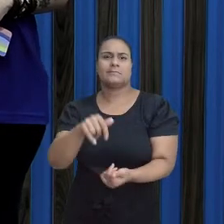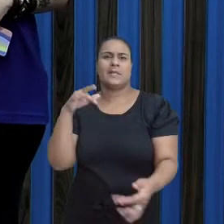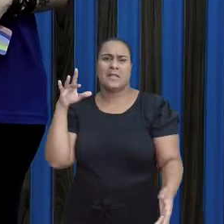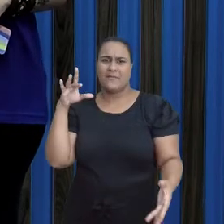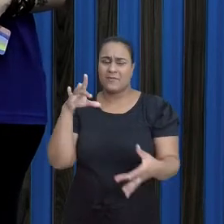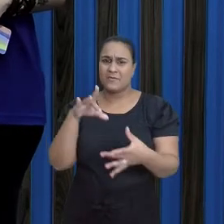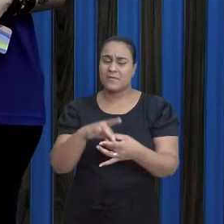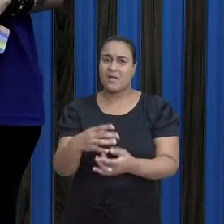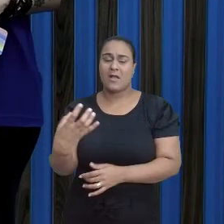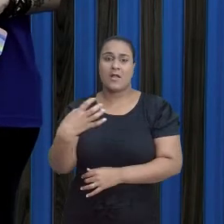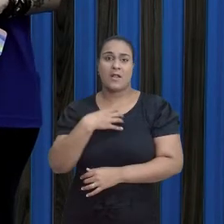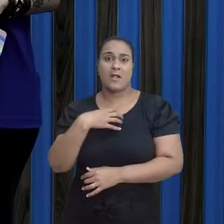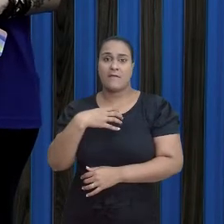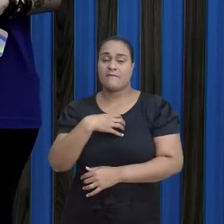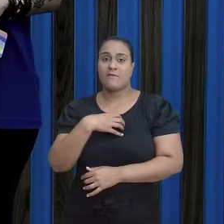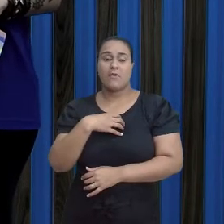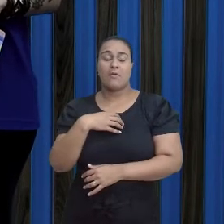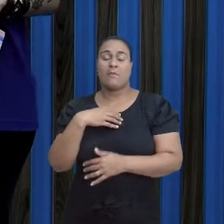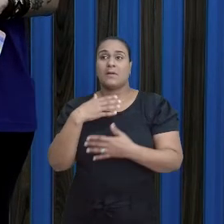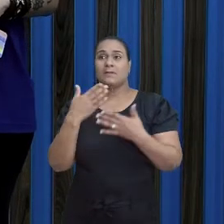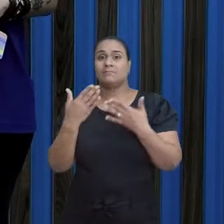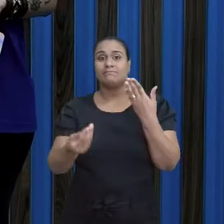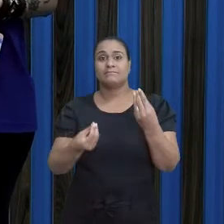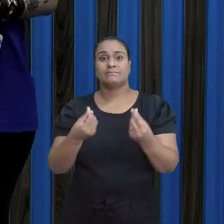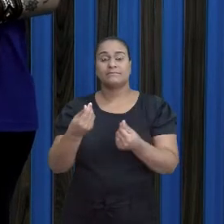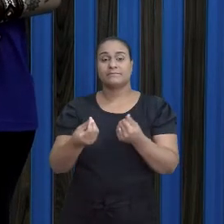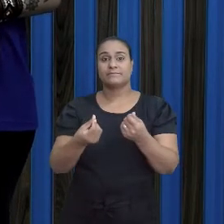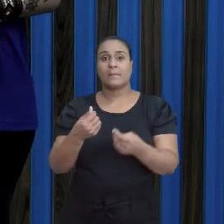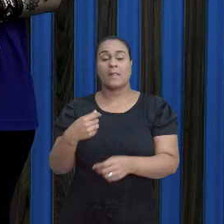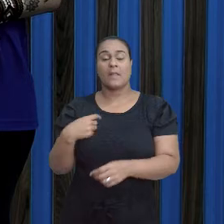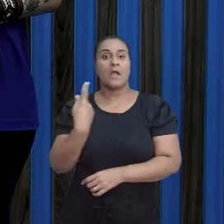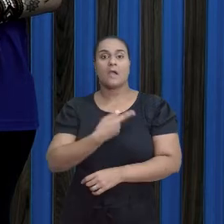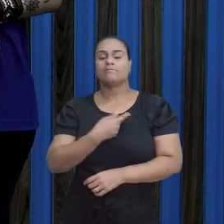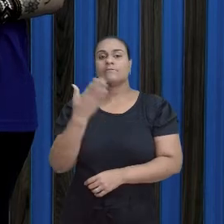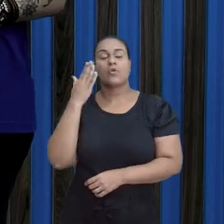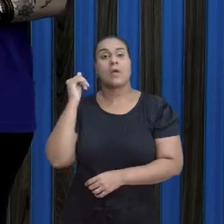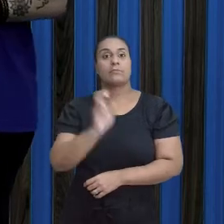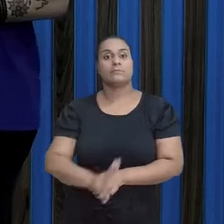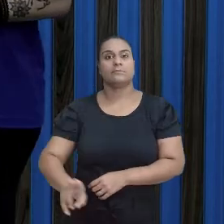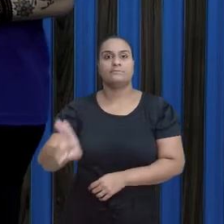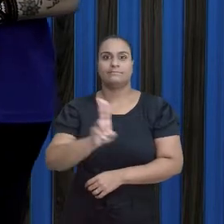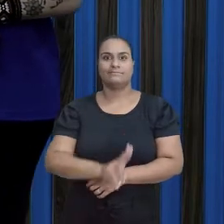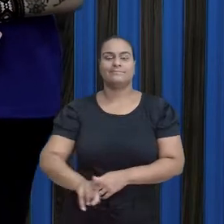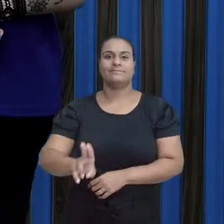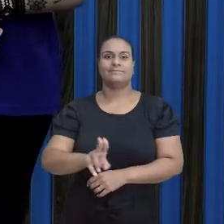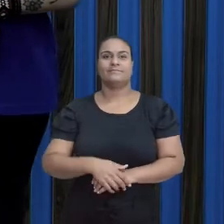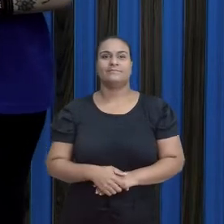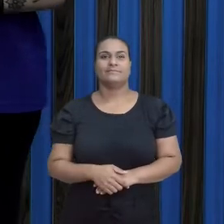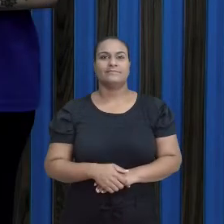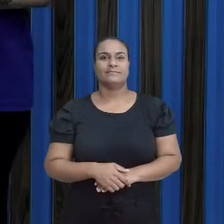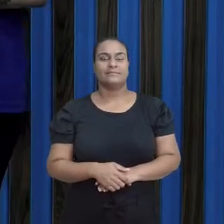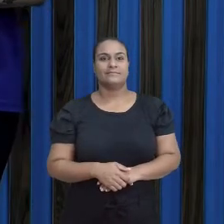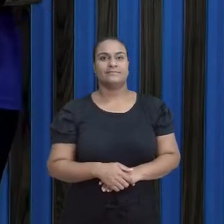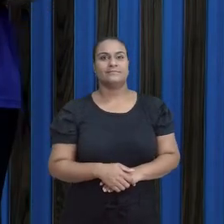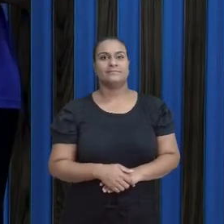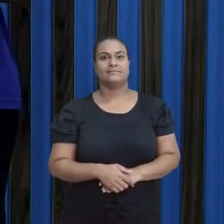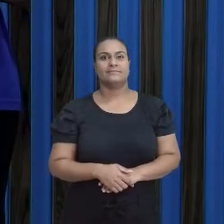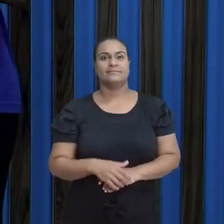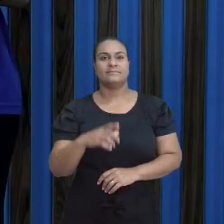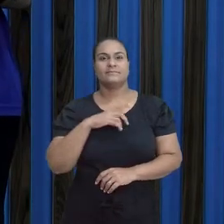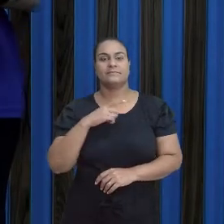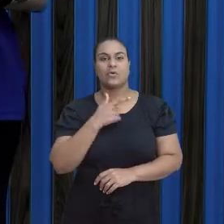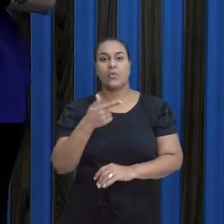forma inconsequente, né, que a gente utiliza a nossa natureza, ok? Aqui também é